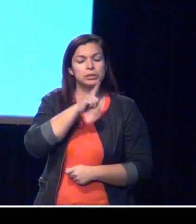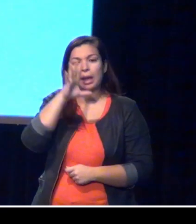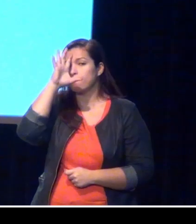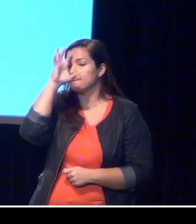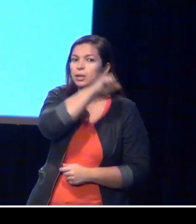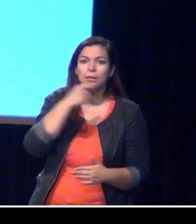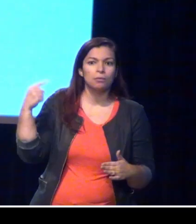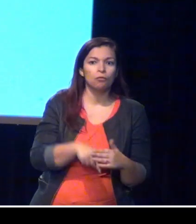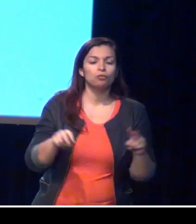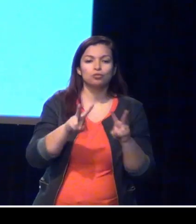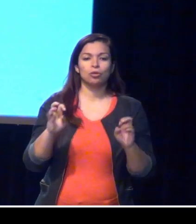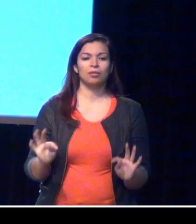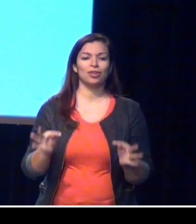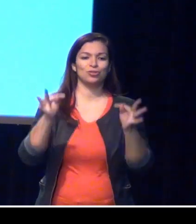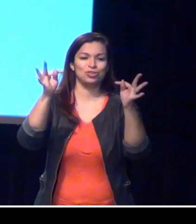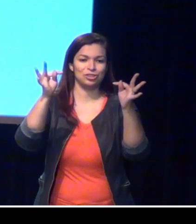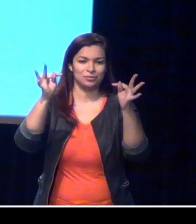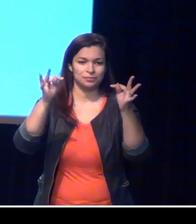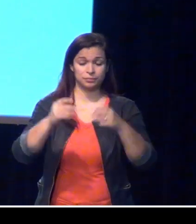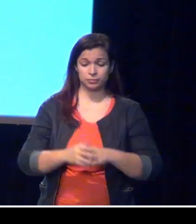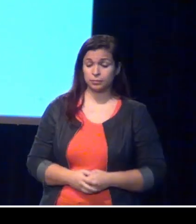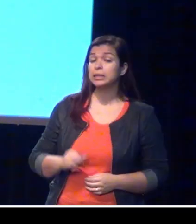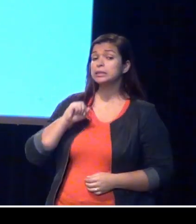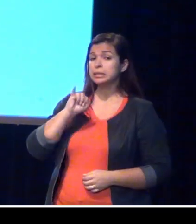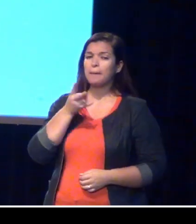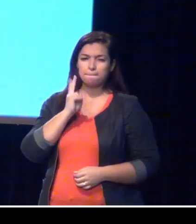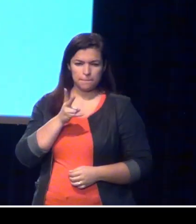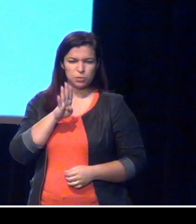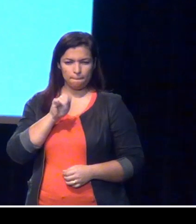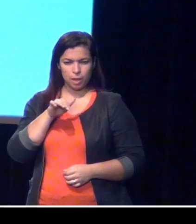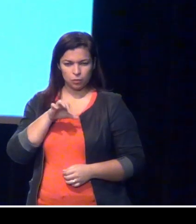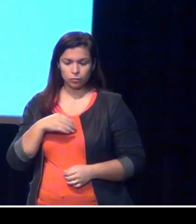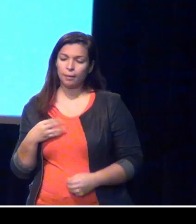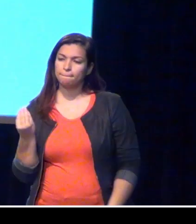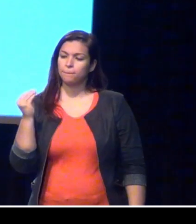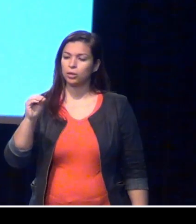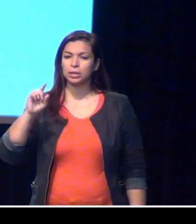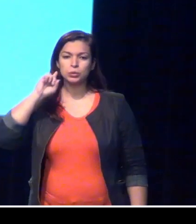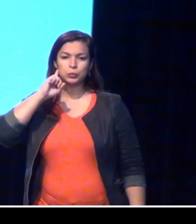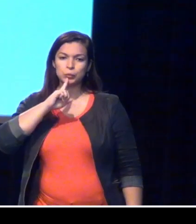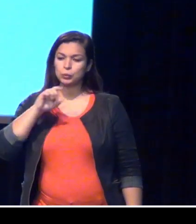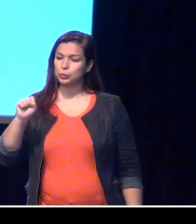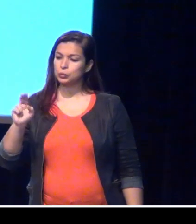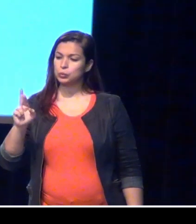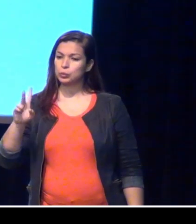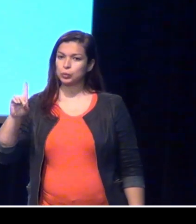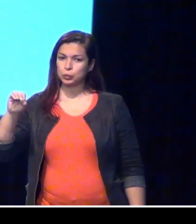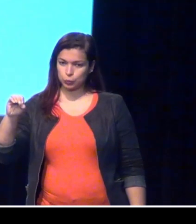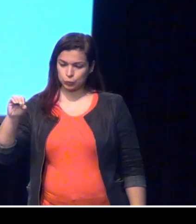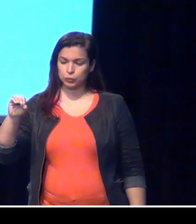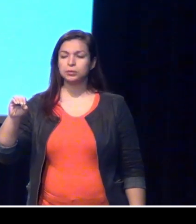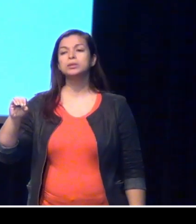sobre tecnologia. Se a gente coloca surdo nessa combinação, a gente vai cair, mas,